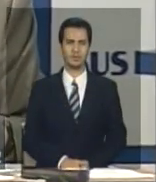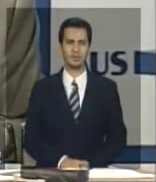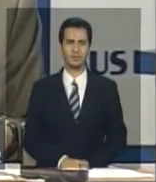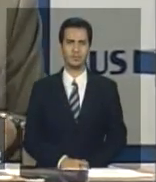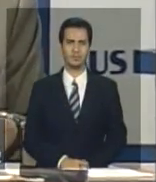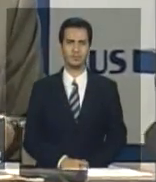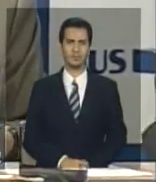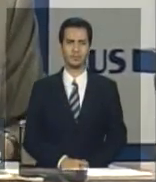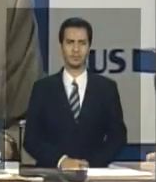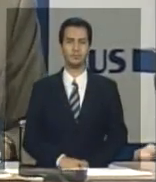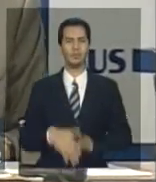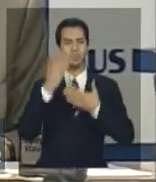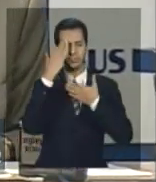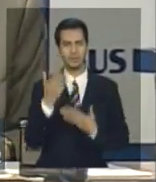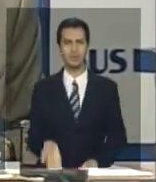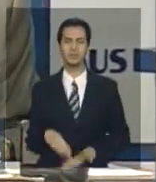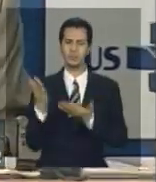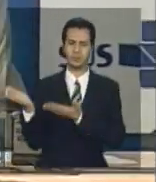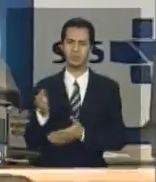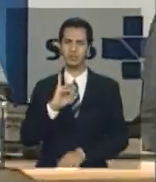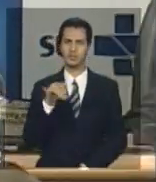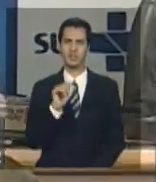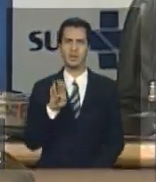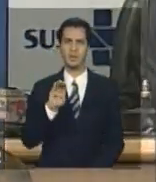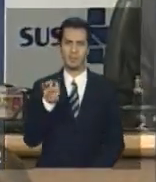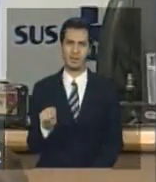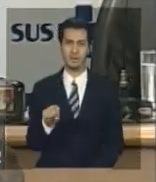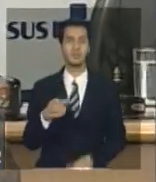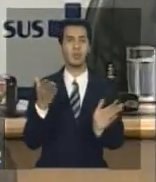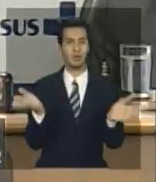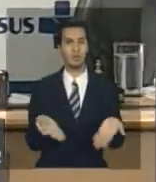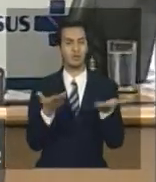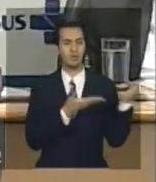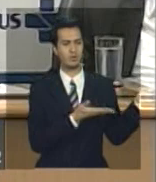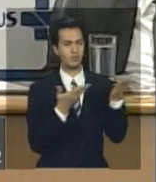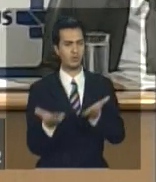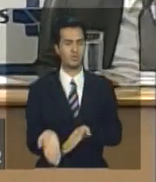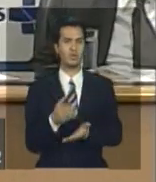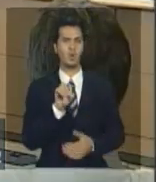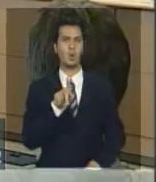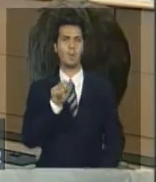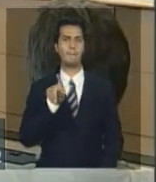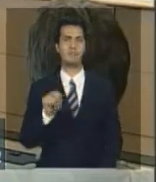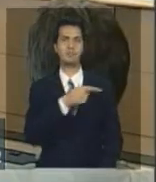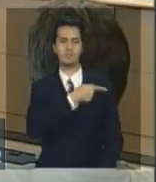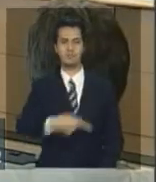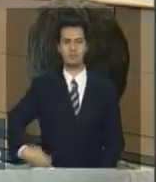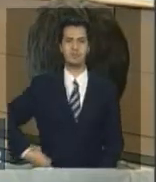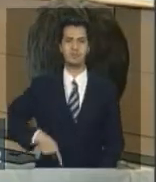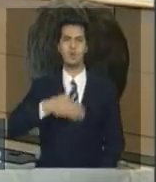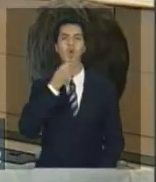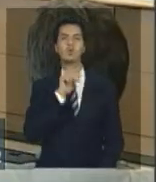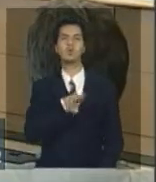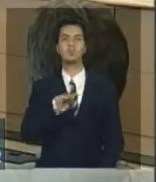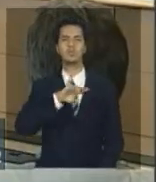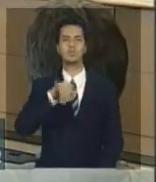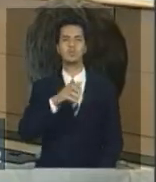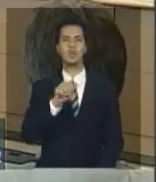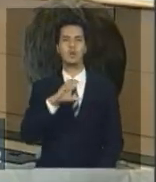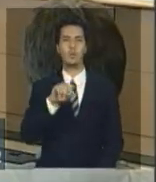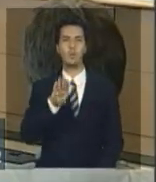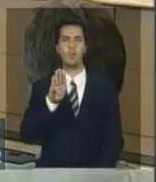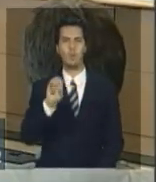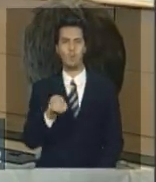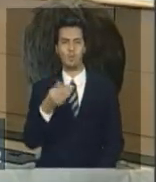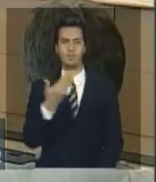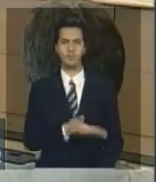doutor Jarbas. Passar aqui o nosso representante da OPAS no Brasil, doutor Jacobo. Fala nisso